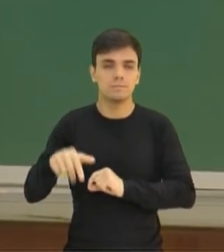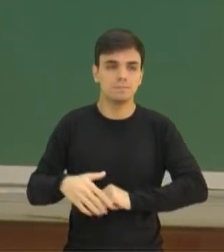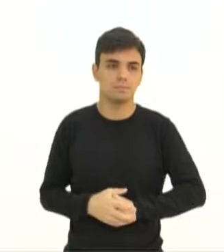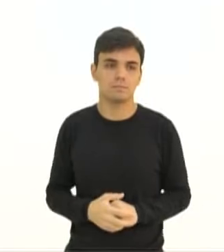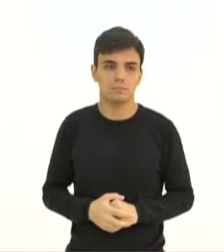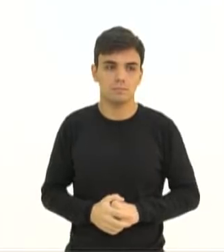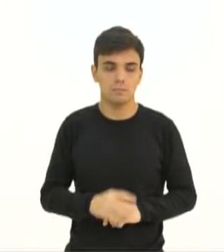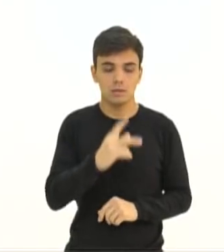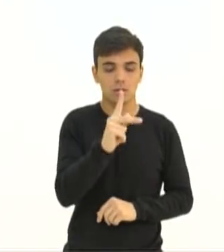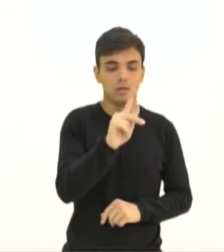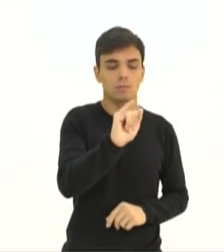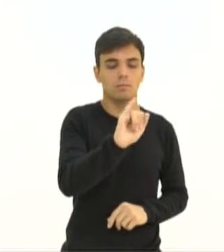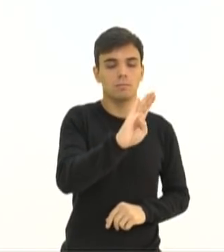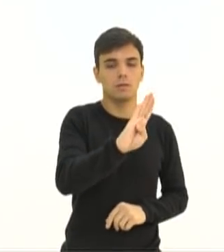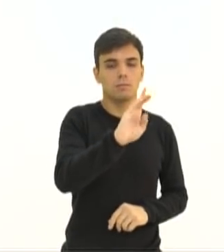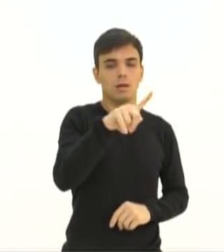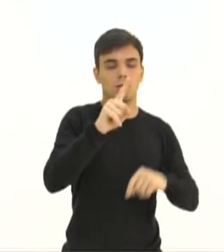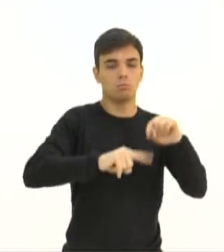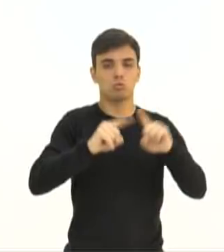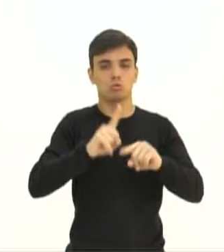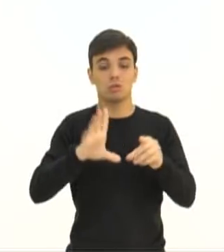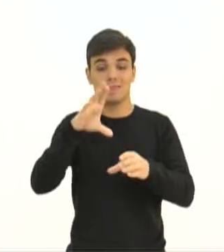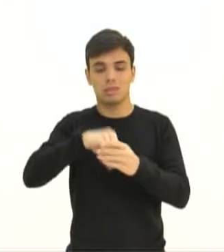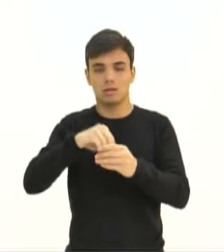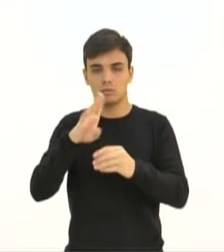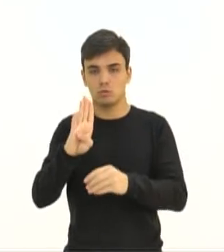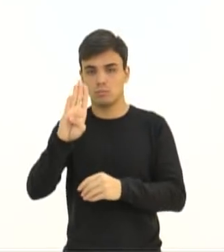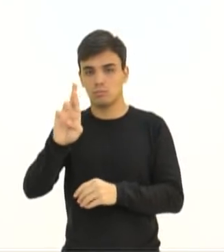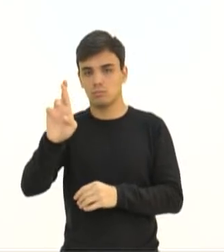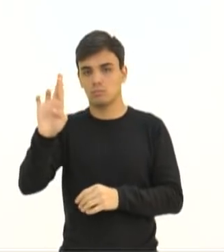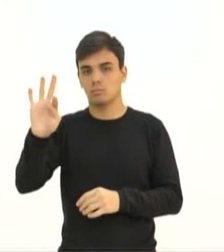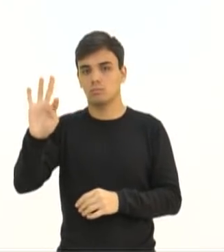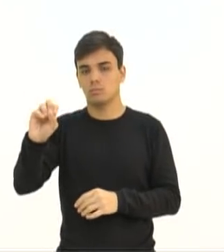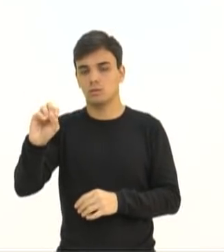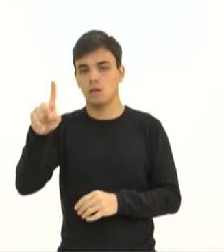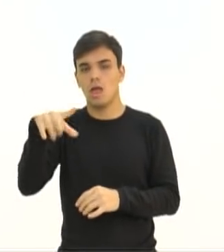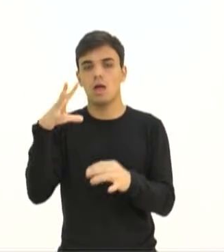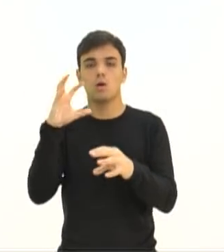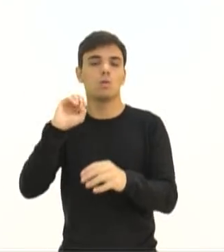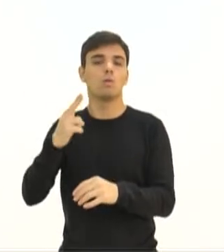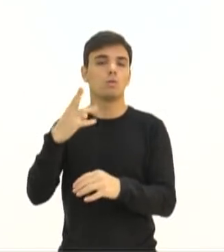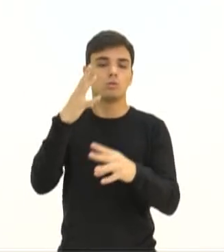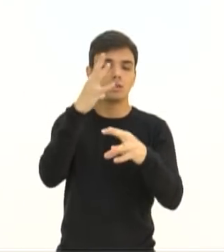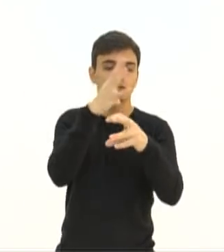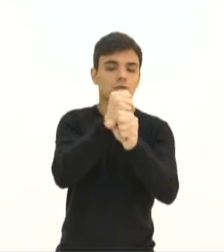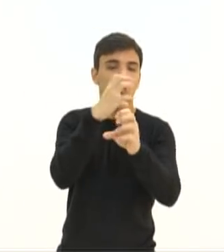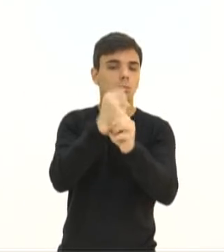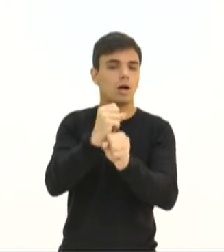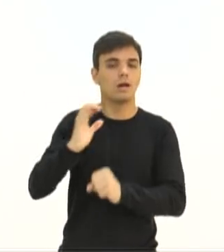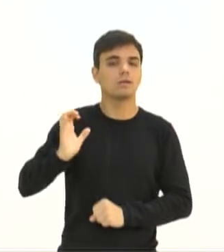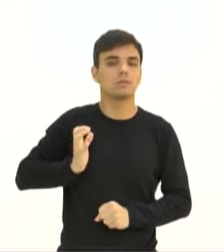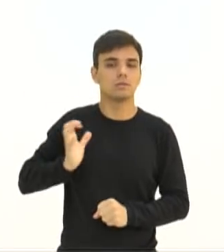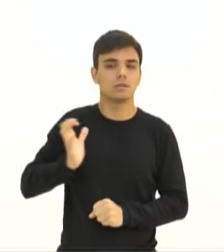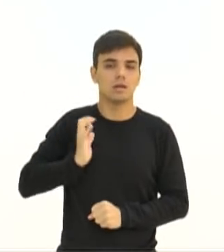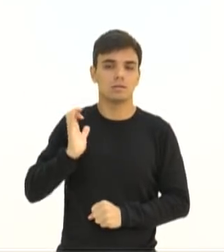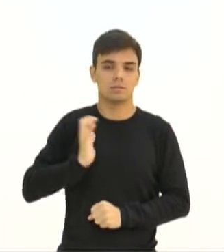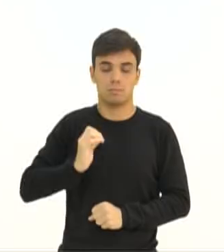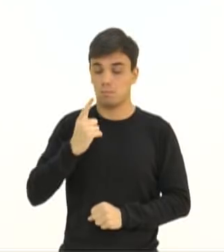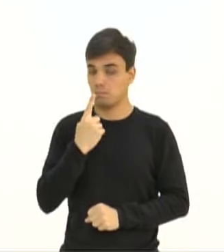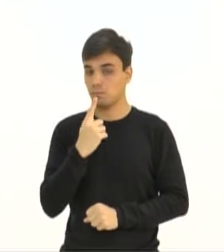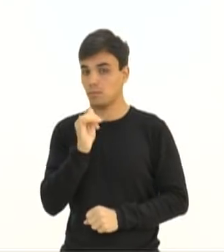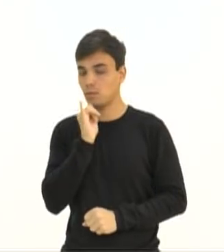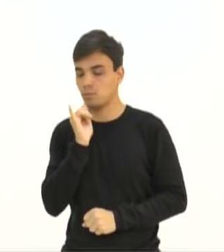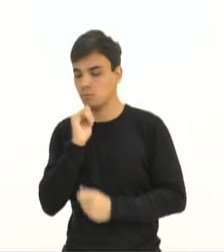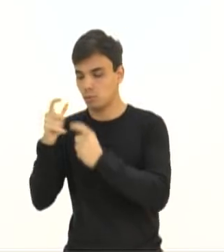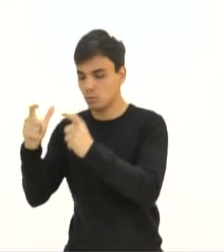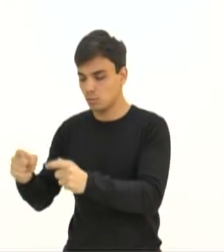é o produto interno bruto, ou seja, a soma das riquezas. Então, um lugar produz determinados